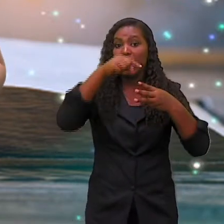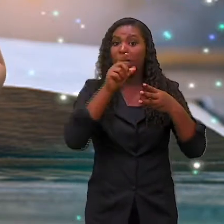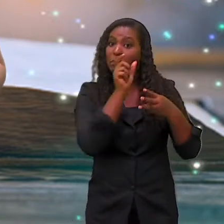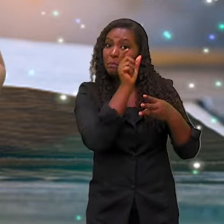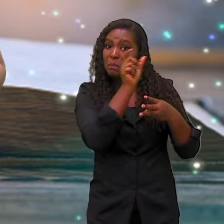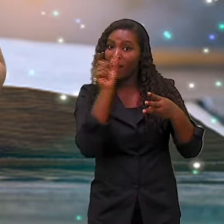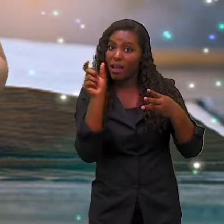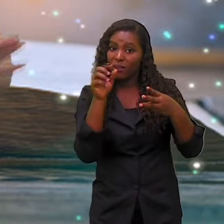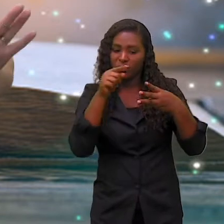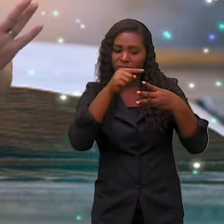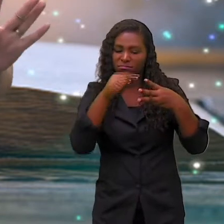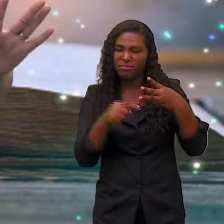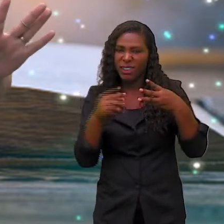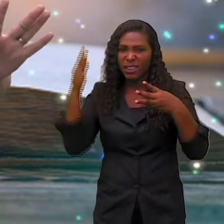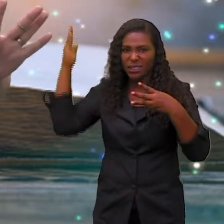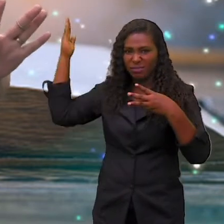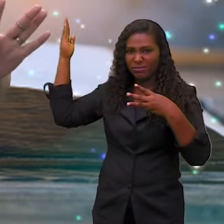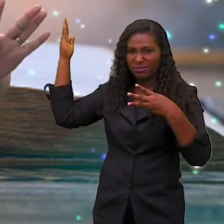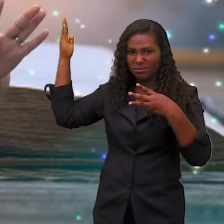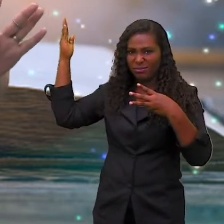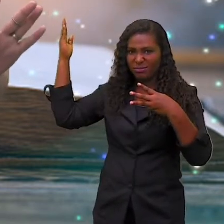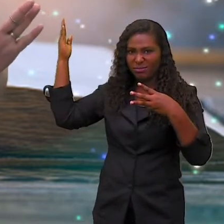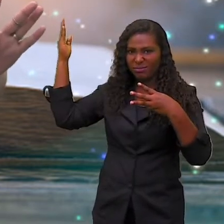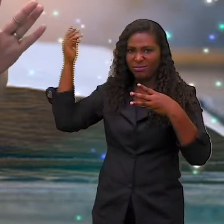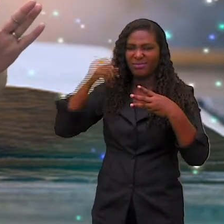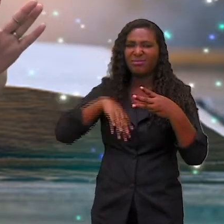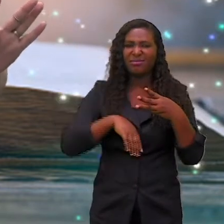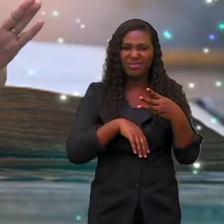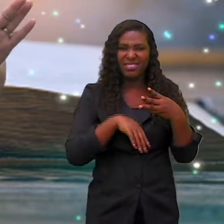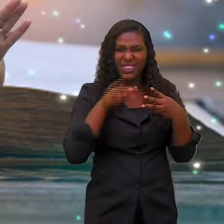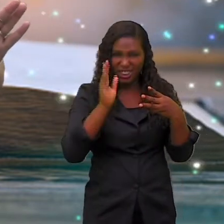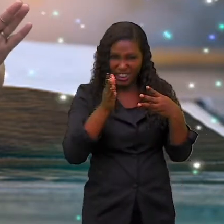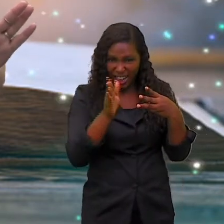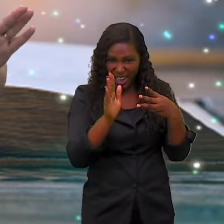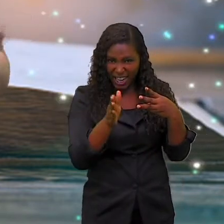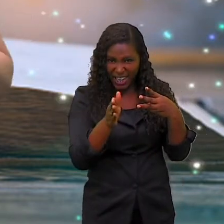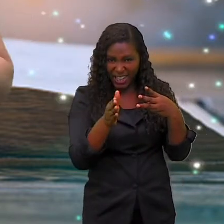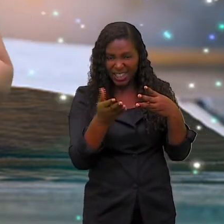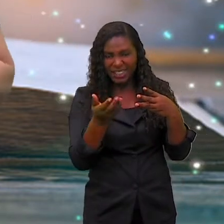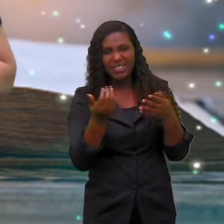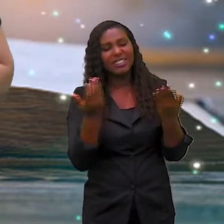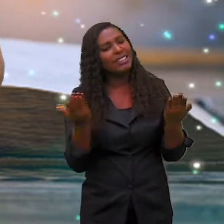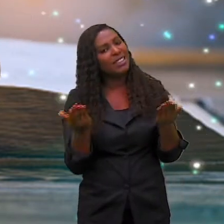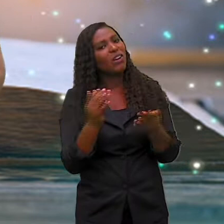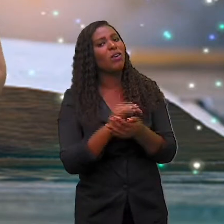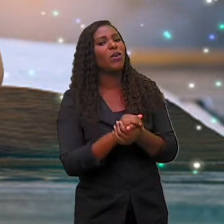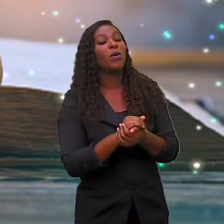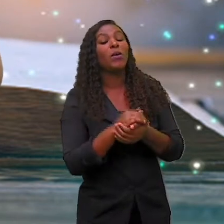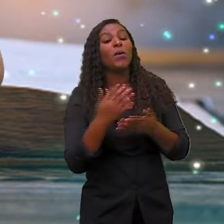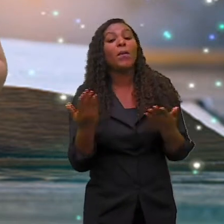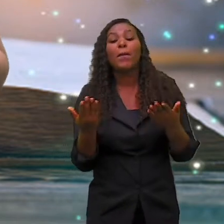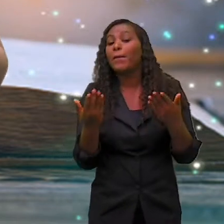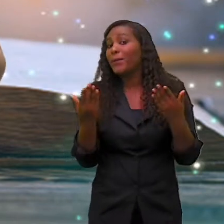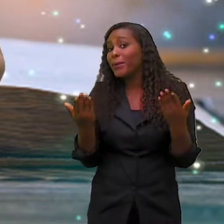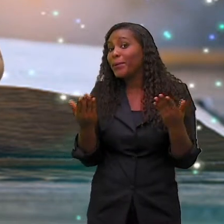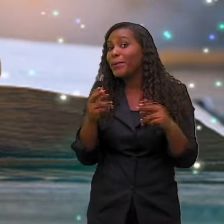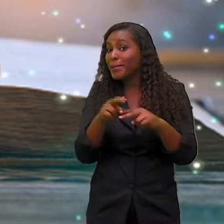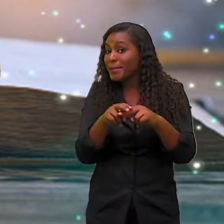gênero textual ou domínio discursivo? Você já ouviu? Você também? Pois é, são